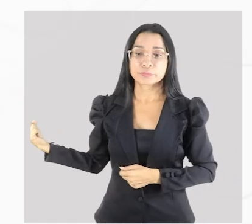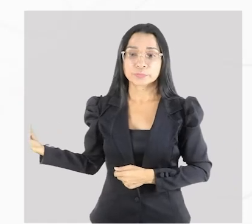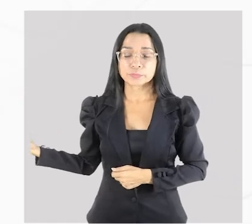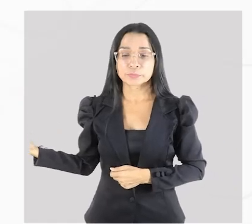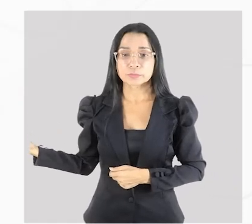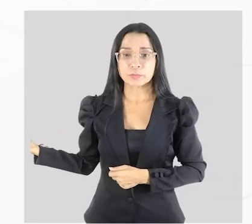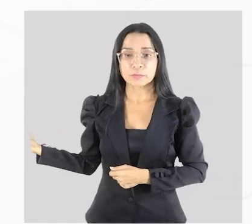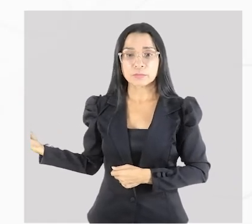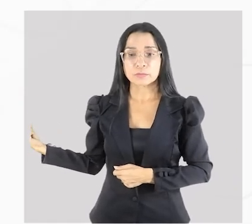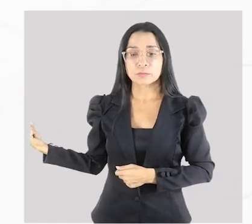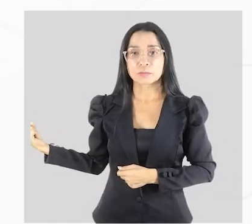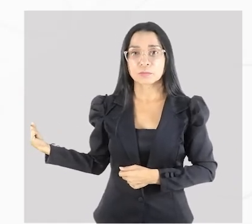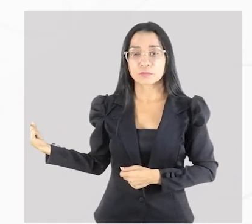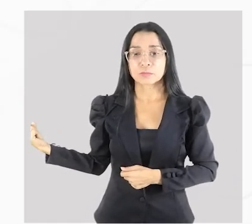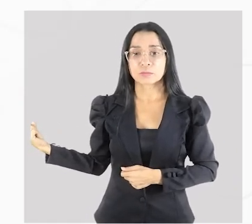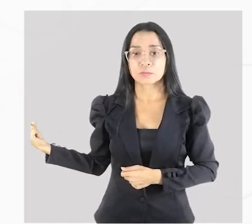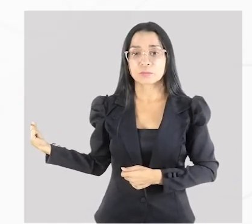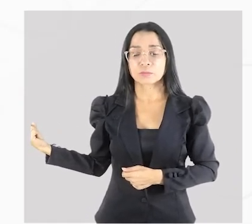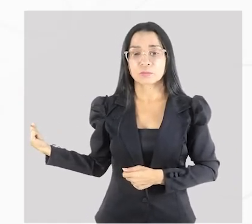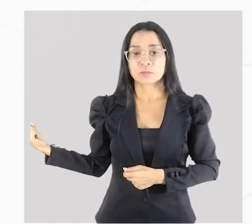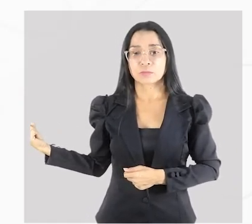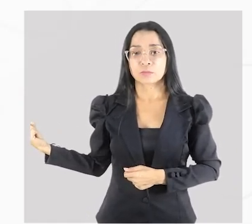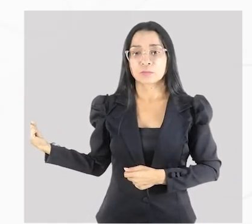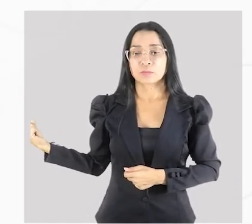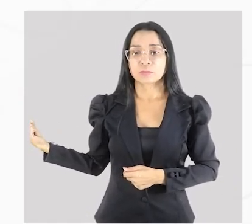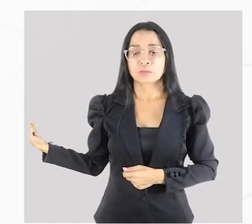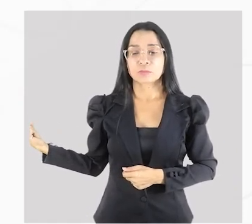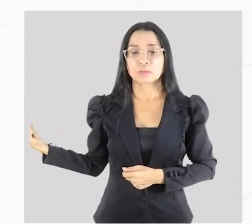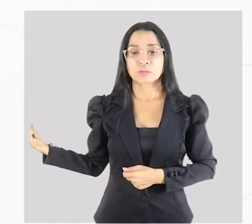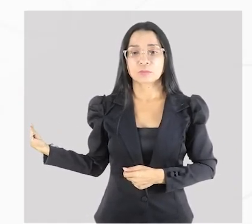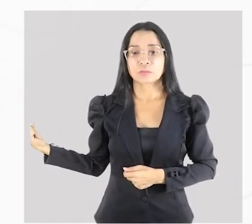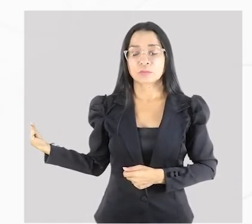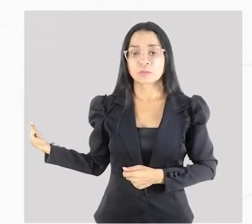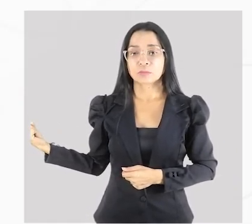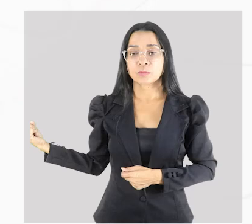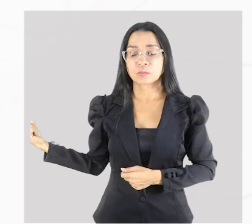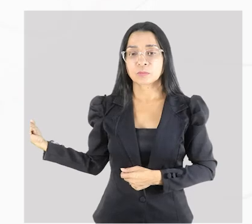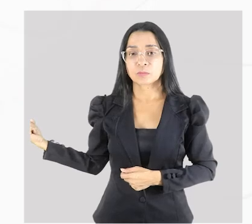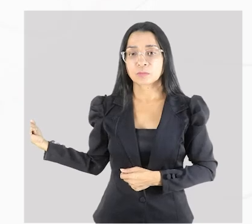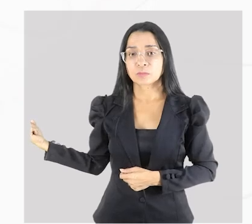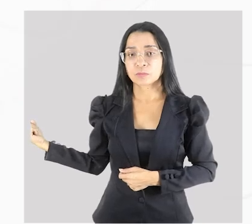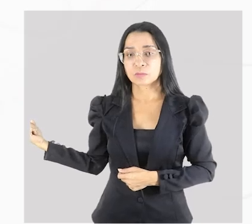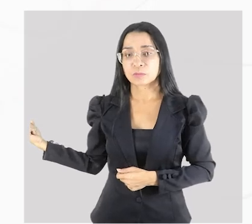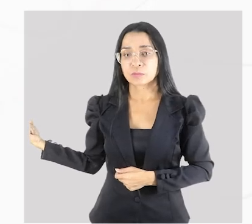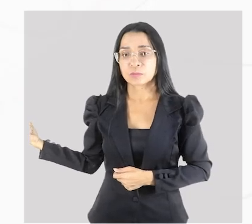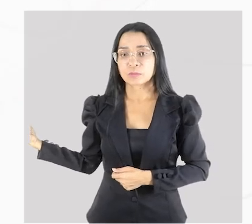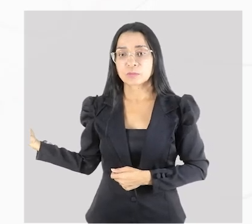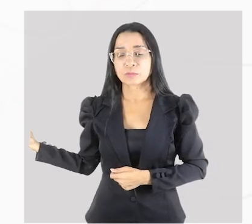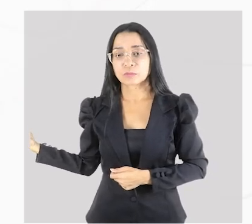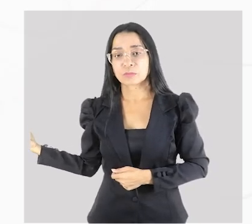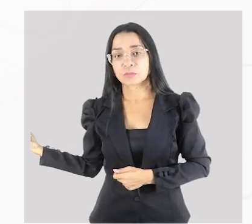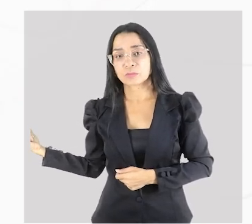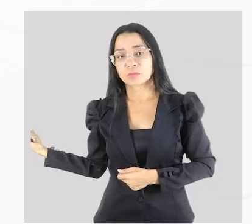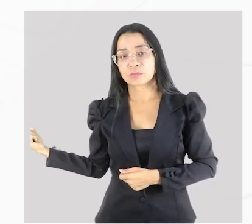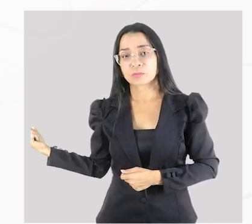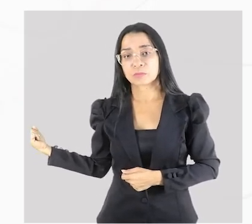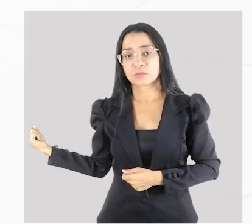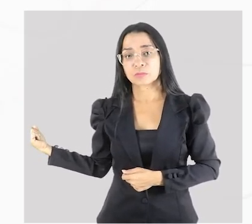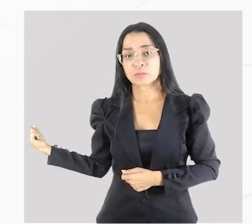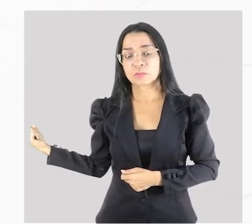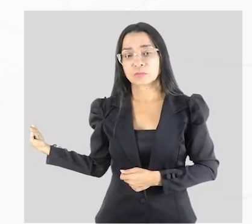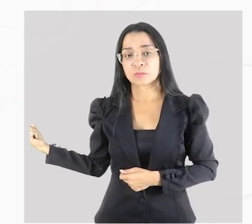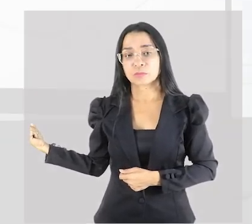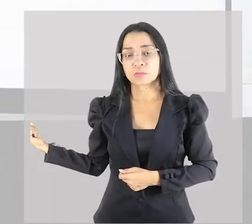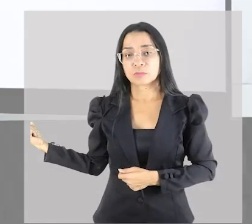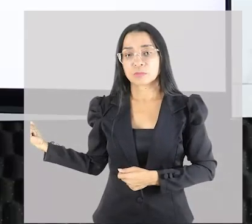século XII, você tem nos campos a abolição das obrigações servis, o desenvolvimento do trabalho assalariado e